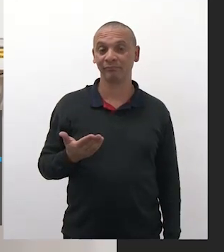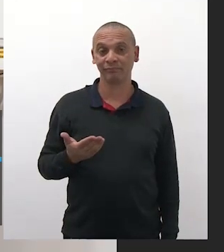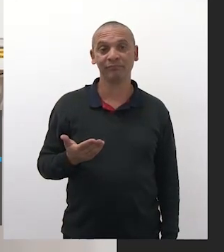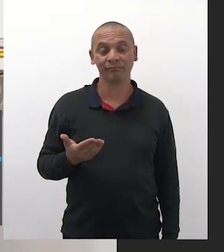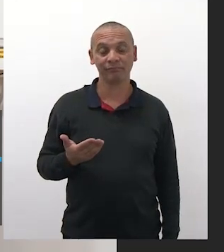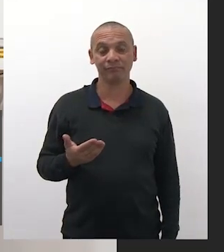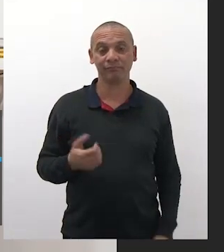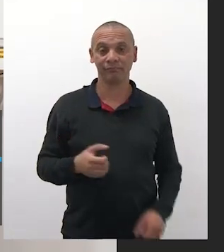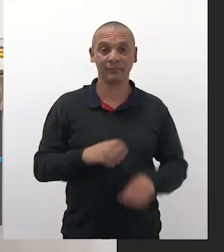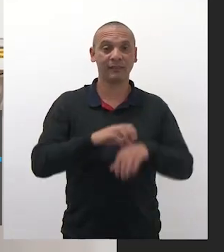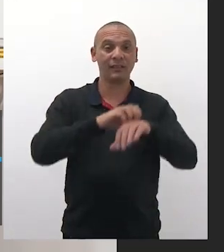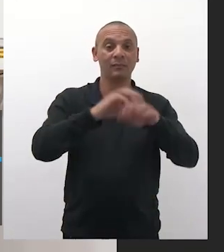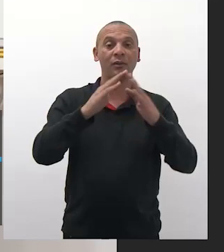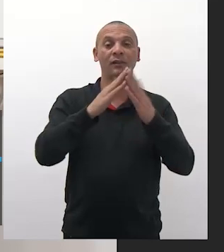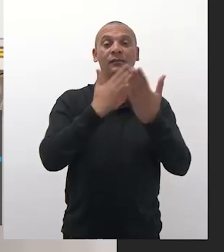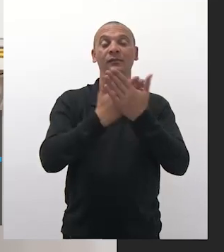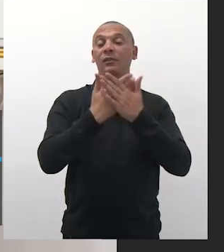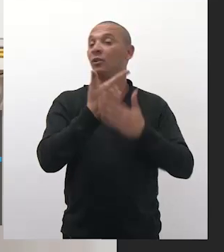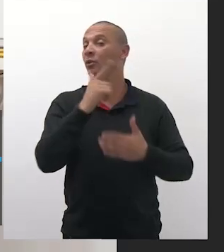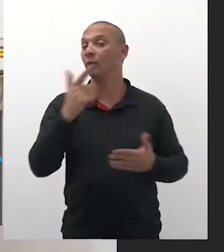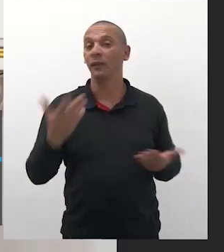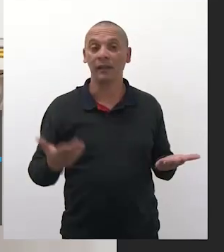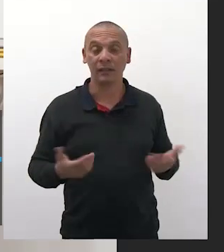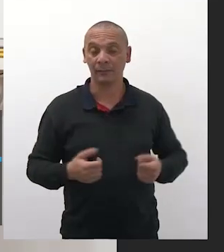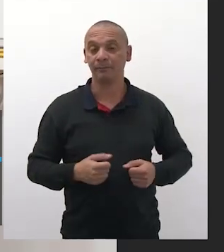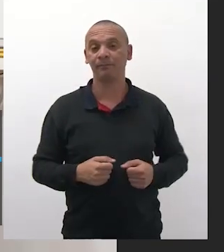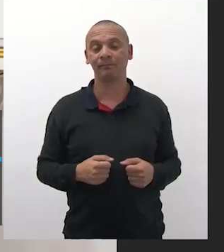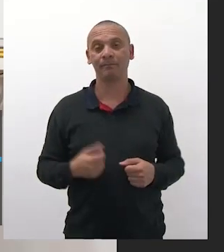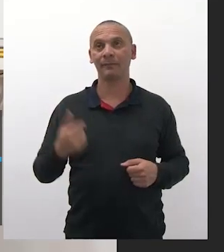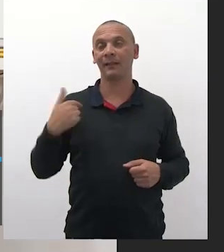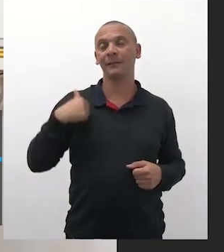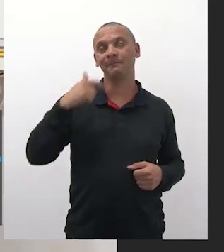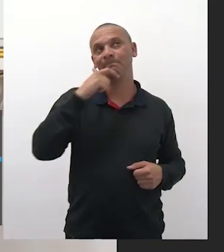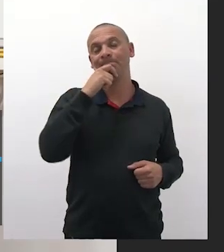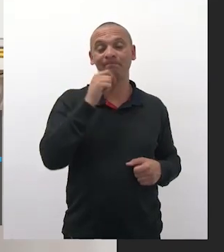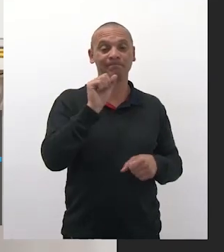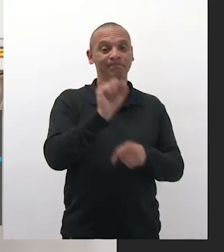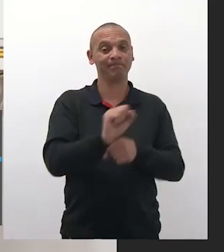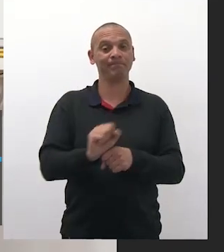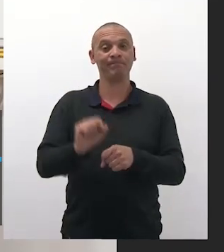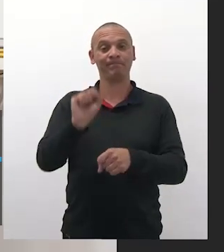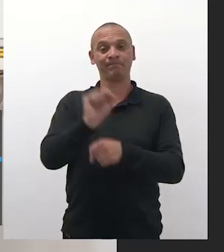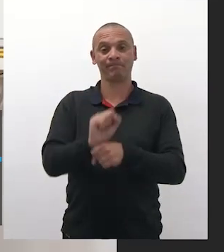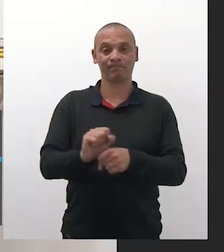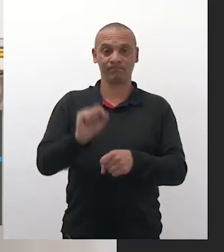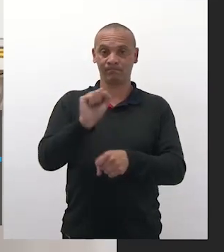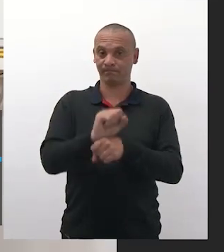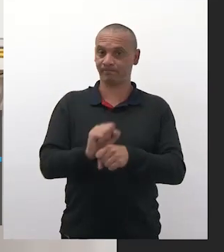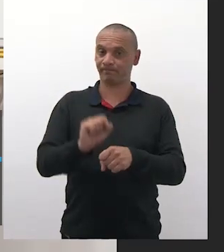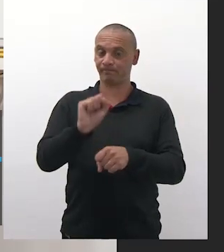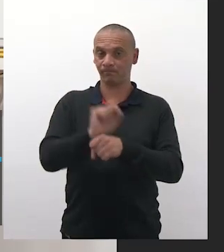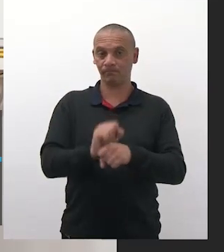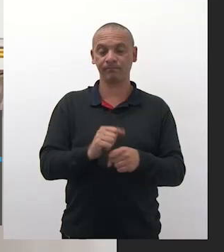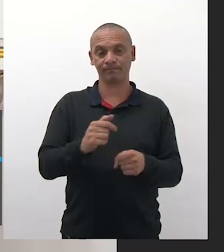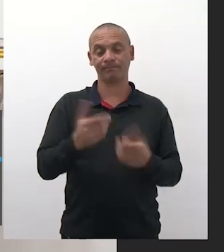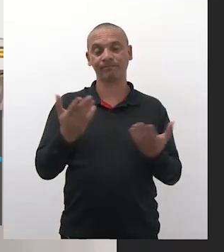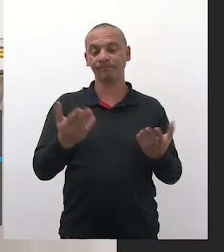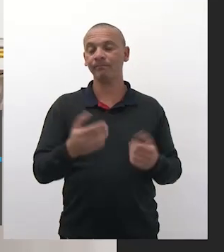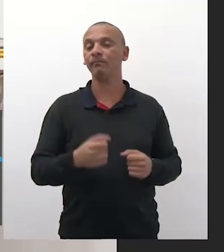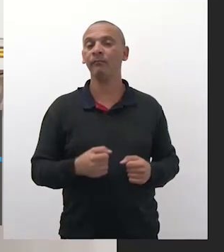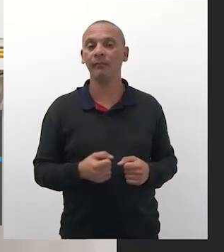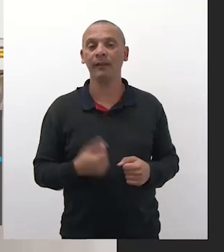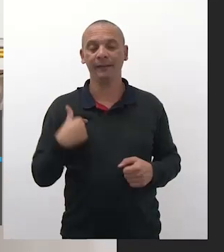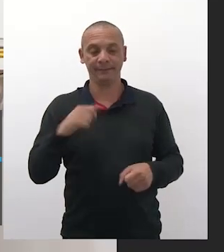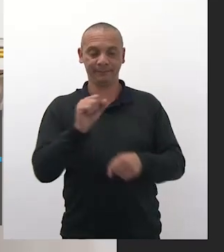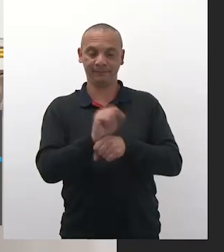escolar público. Aí eu tive que esperar em casa, acho que foi assim, foi